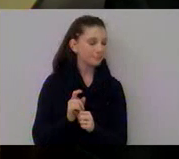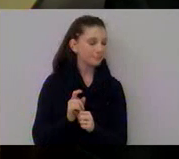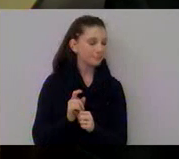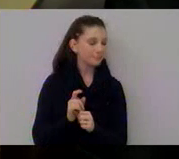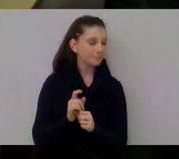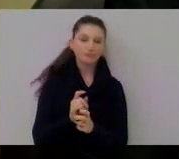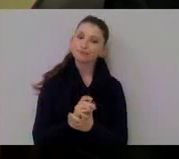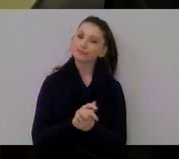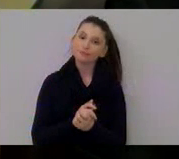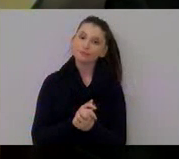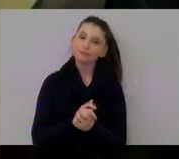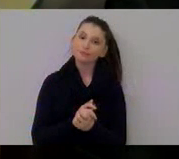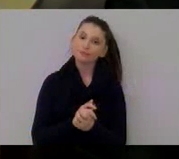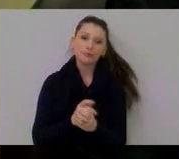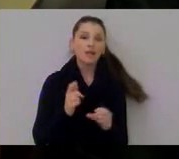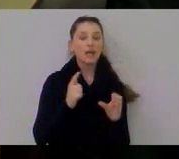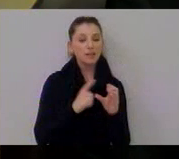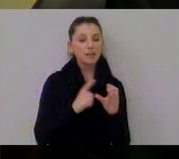pertencer ao povo.